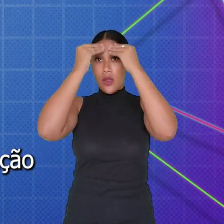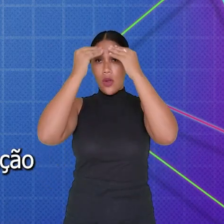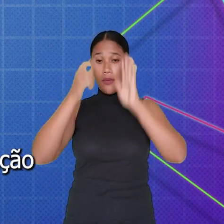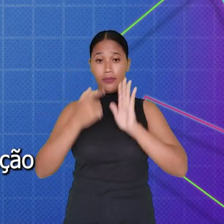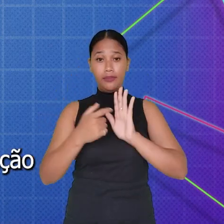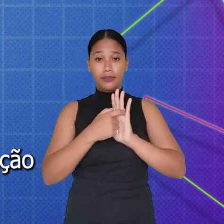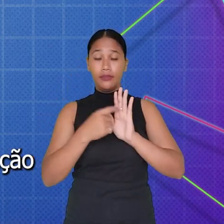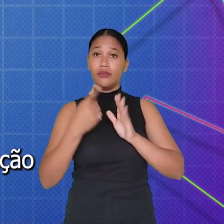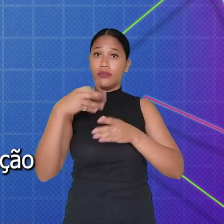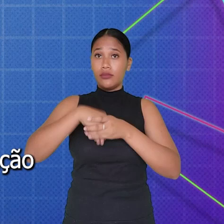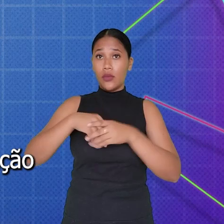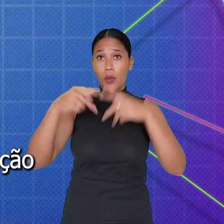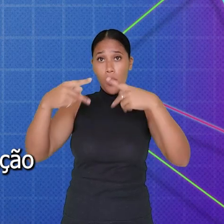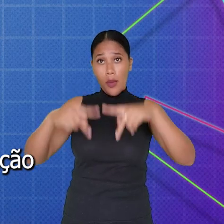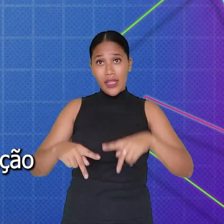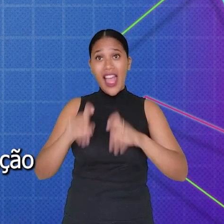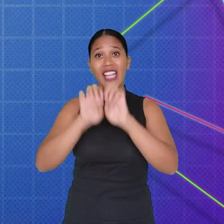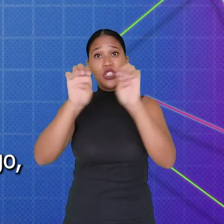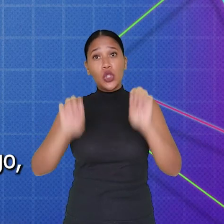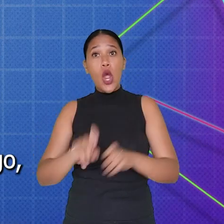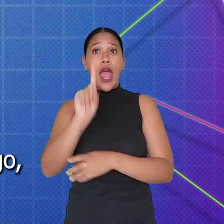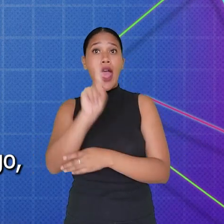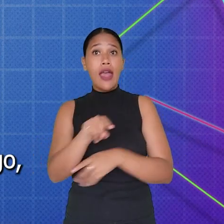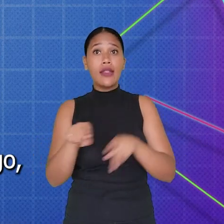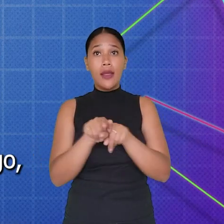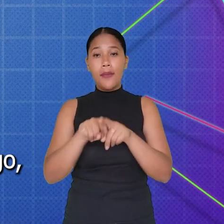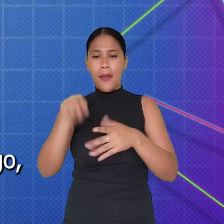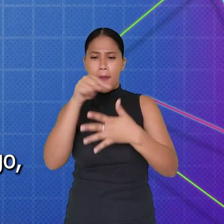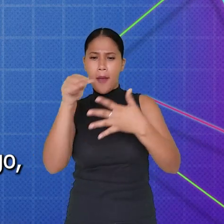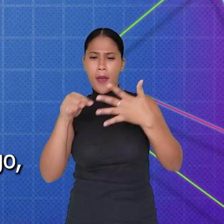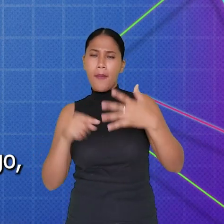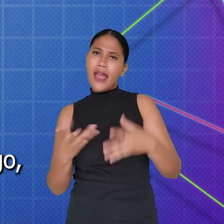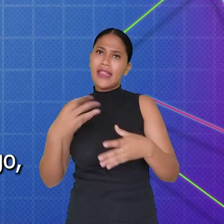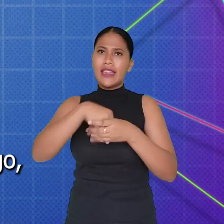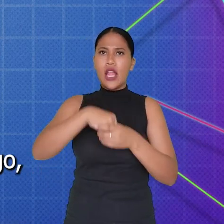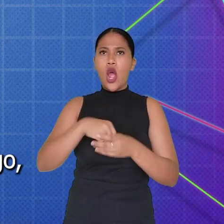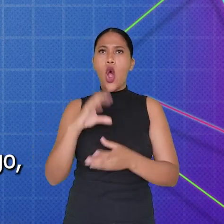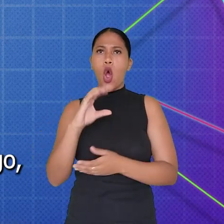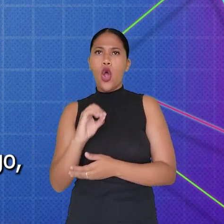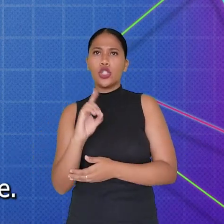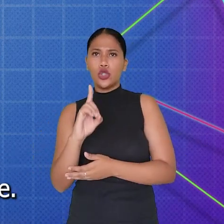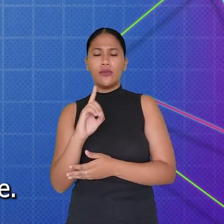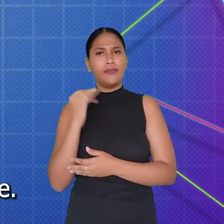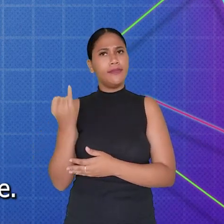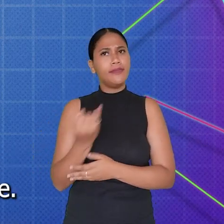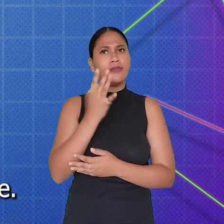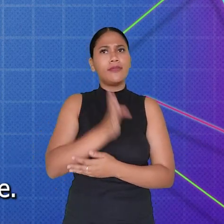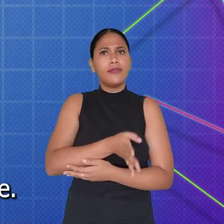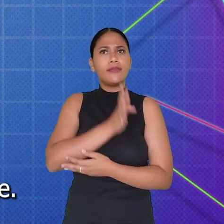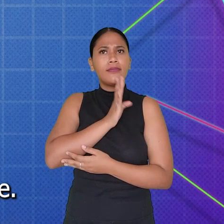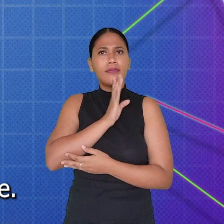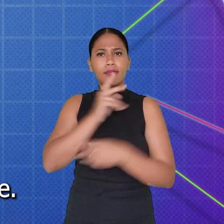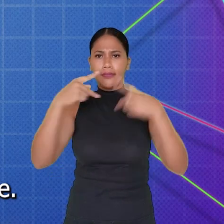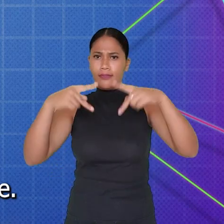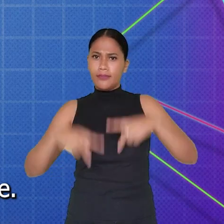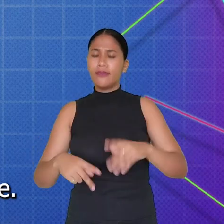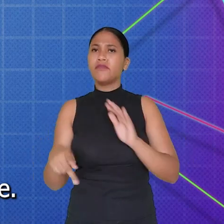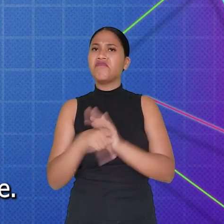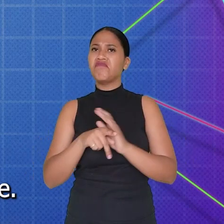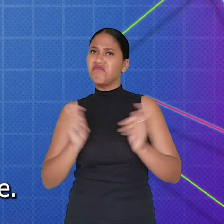de programação se refere à sua estrutura e aos elementos que compõem o código, e é fundamental conhecê-la para tornar um